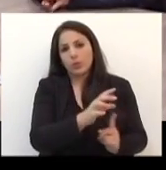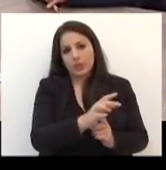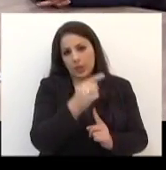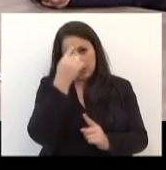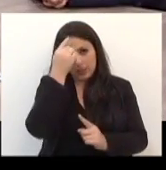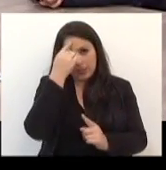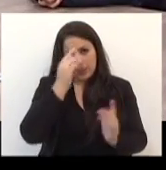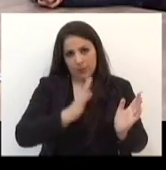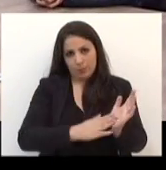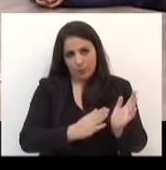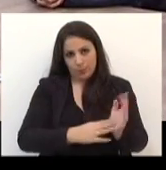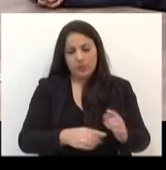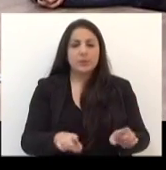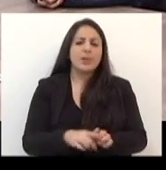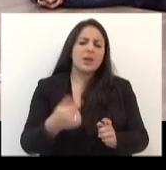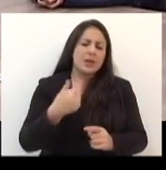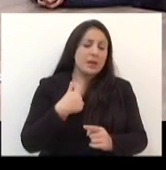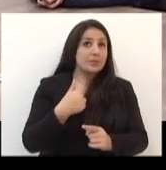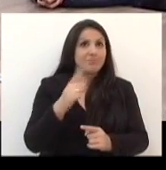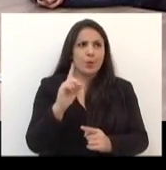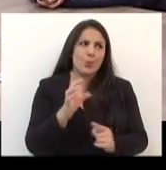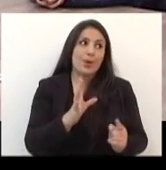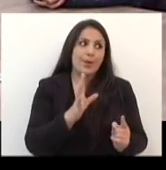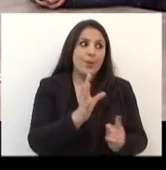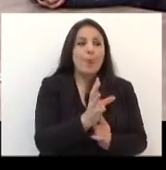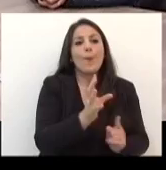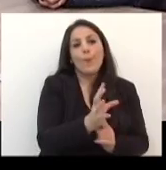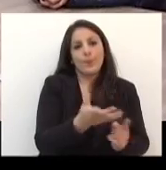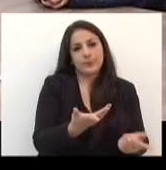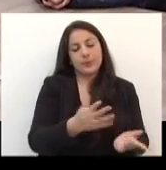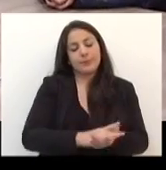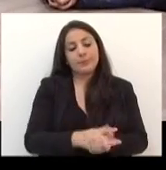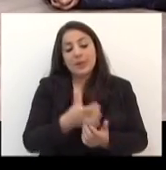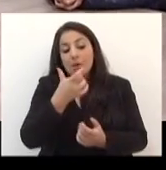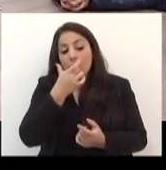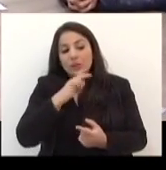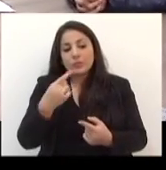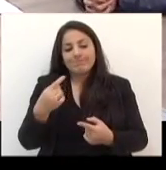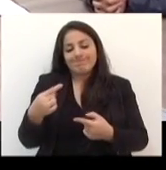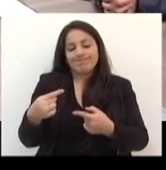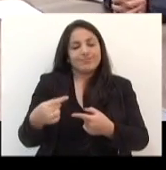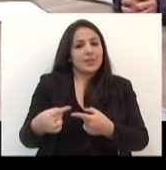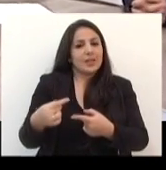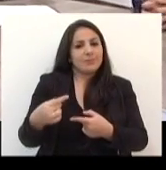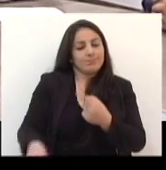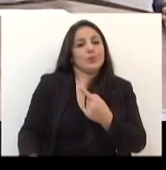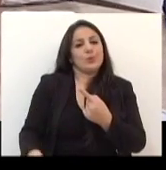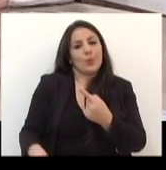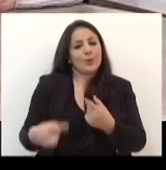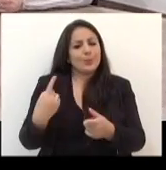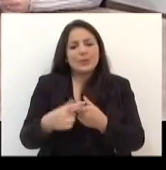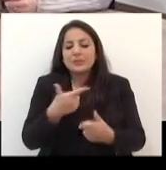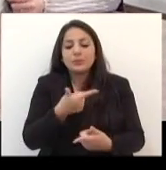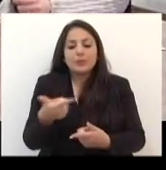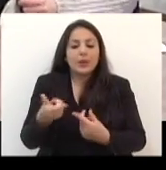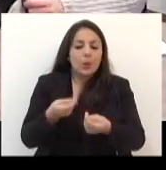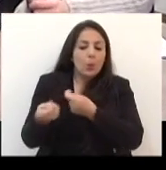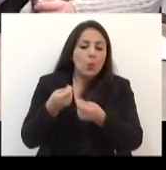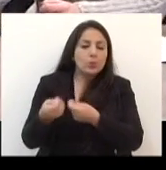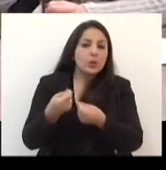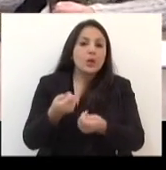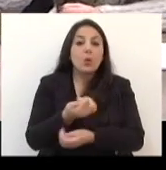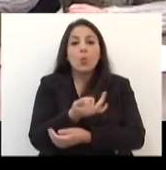então? Eu sou contrário aos imigrantes, não é que eu seja contrário. Eu discordo que não há um controle